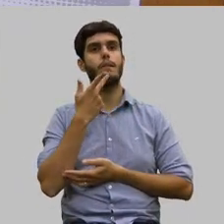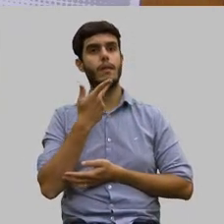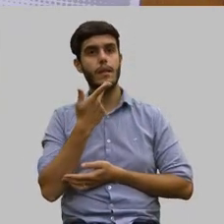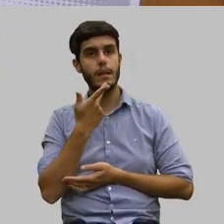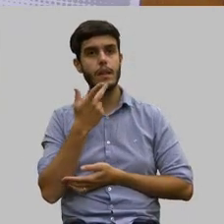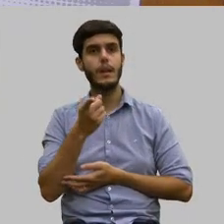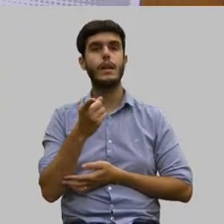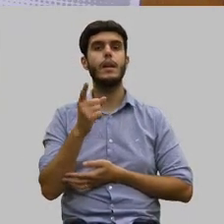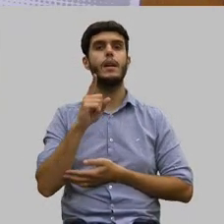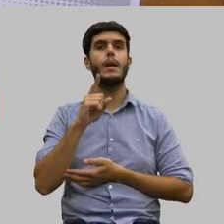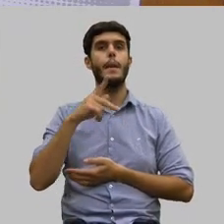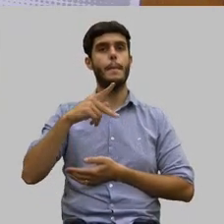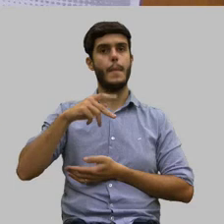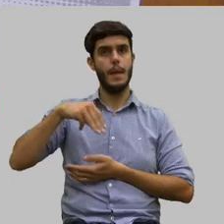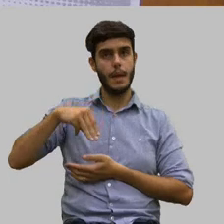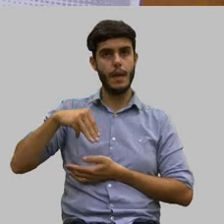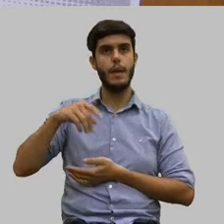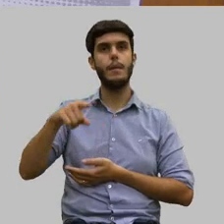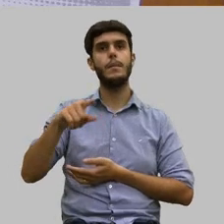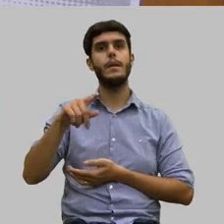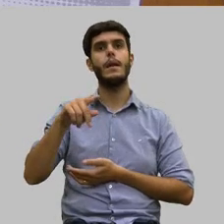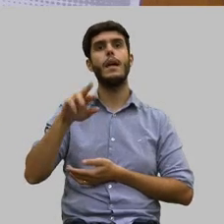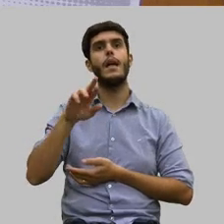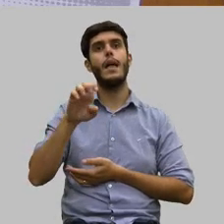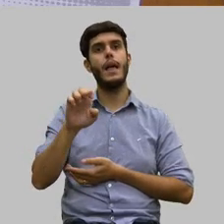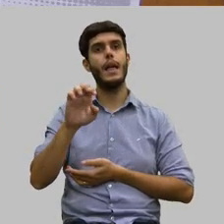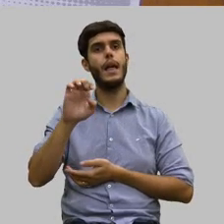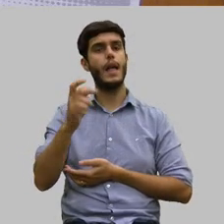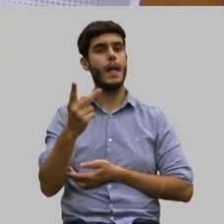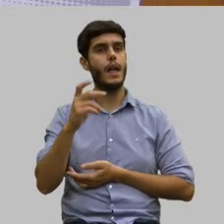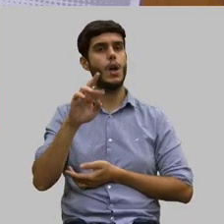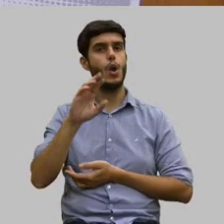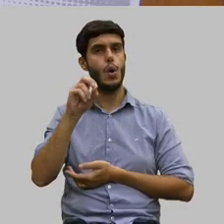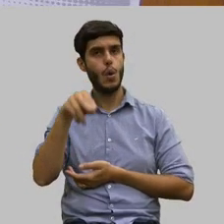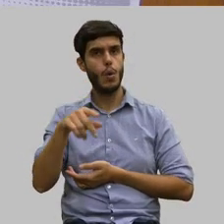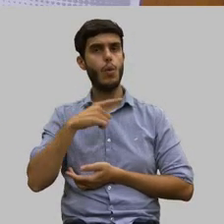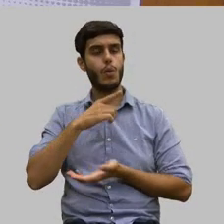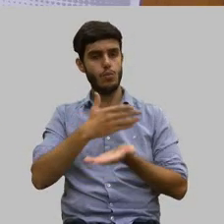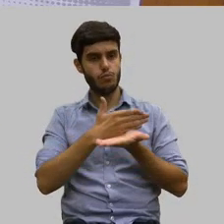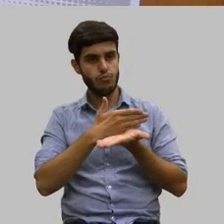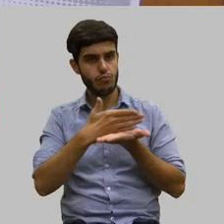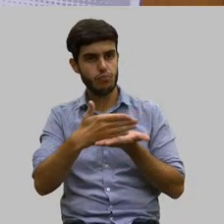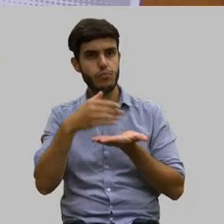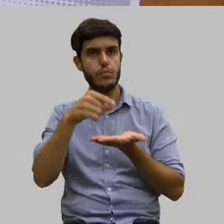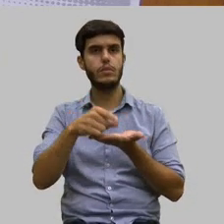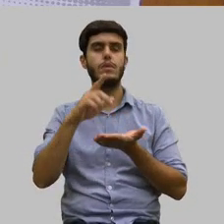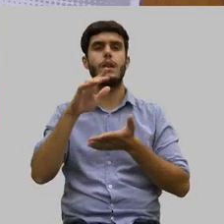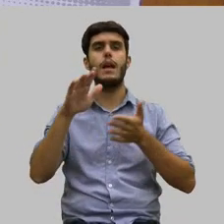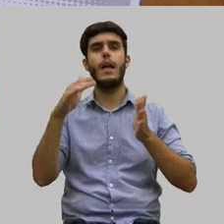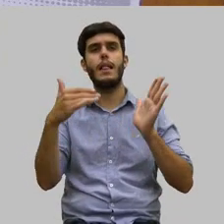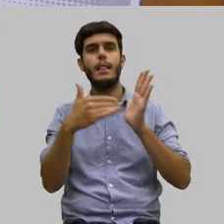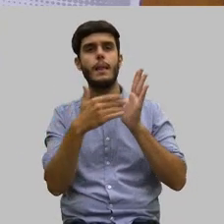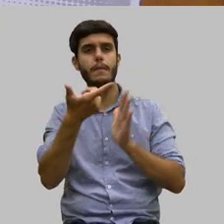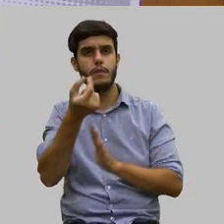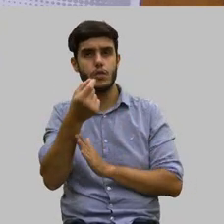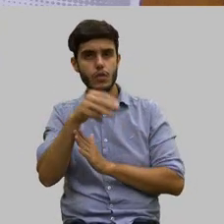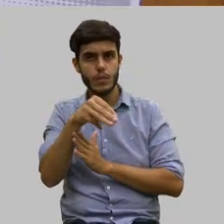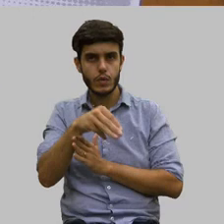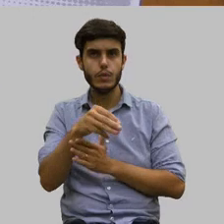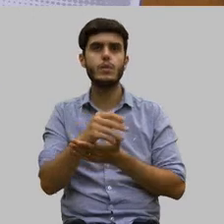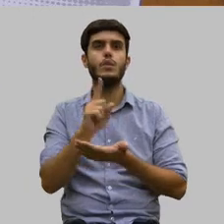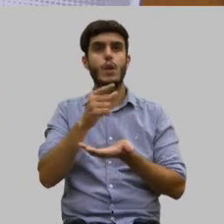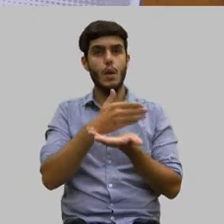Coronel BM herlon Dias do Nascimento Botelho que disporá inicialmente de até 20 minutos para sua exposição caso seja